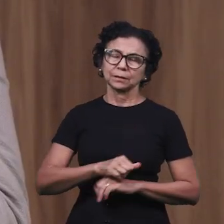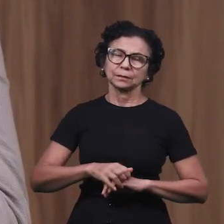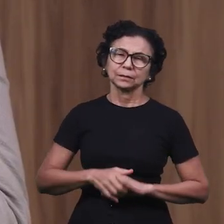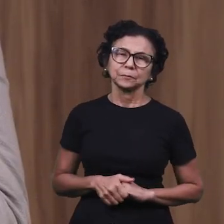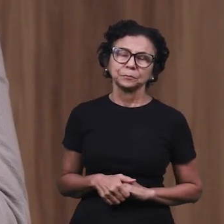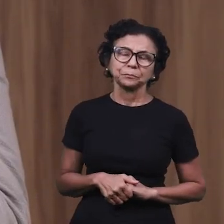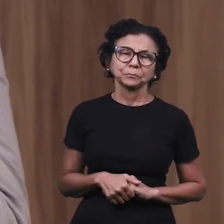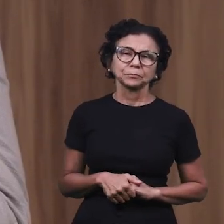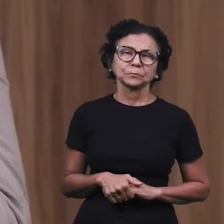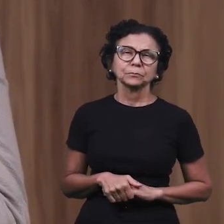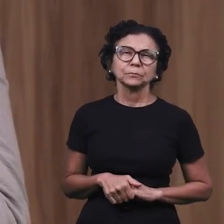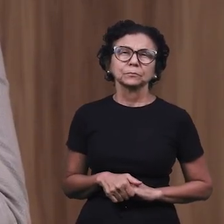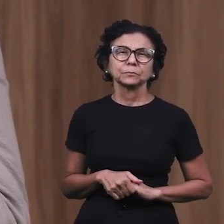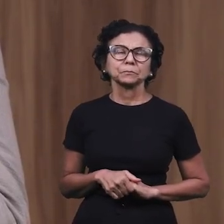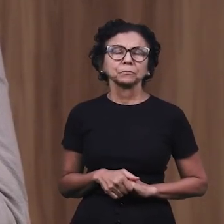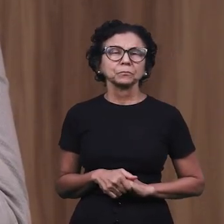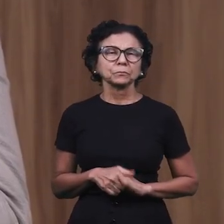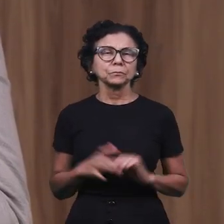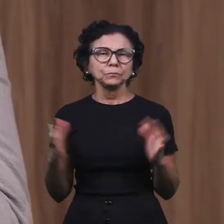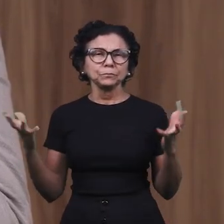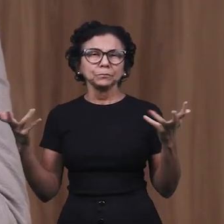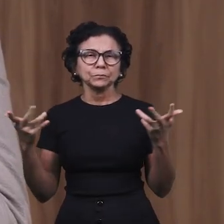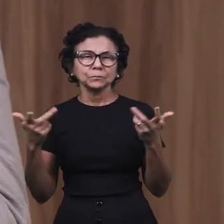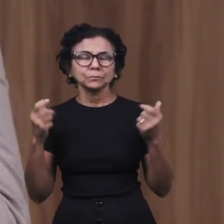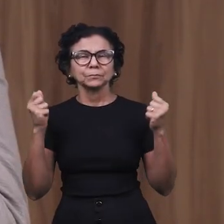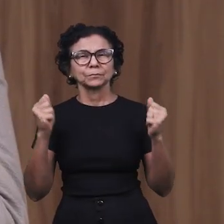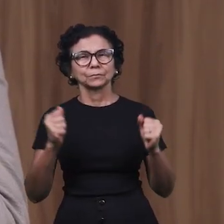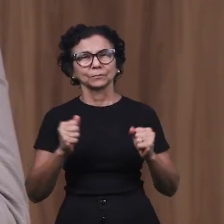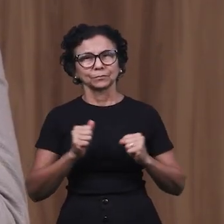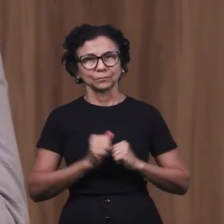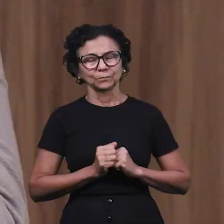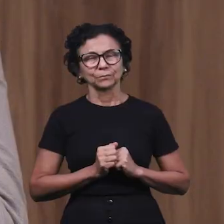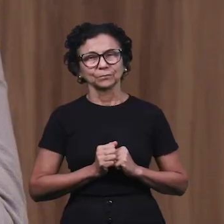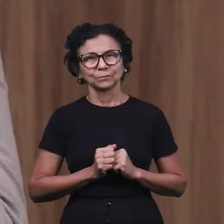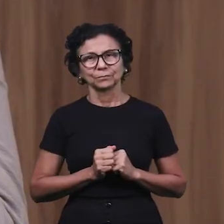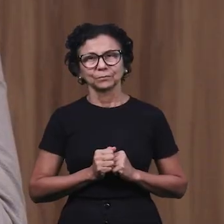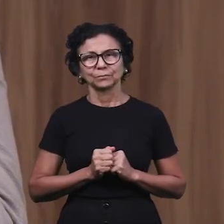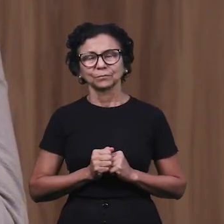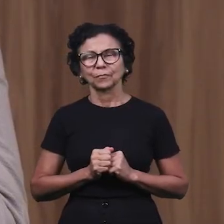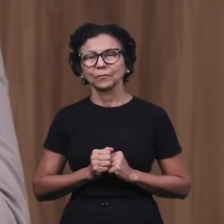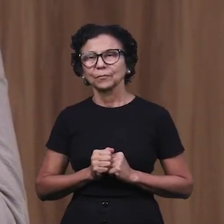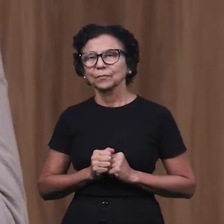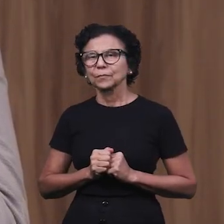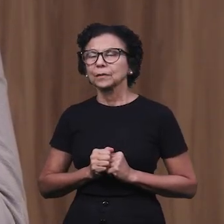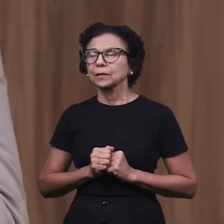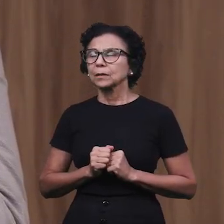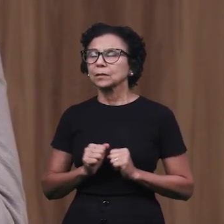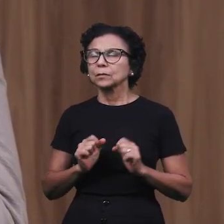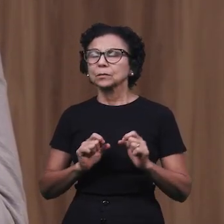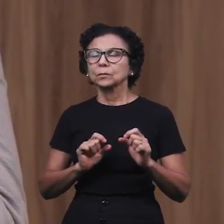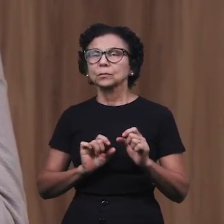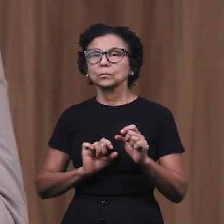ele fez cumprir todo o projeto do Pai, tudo aquilo que era profético. Como a palavra diz, como ovelha